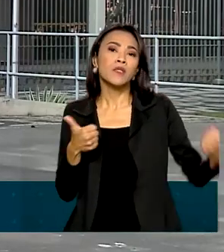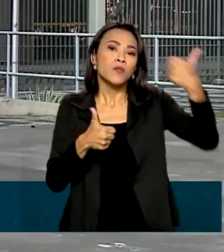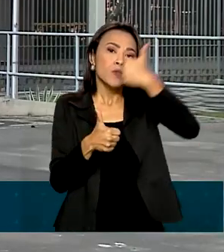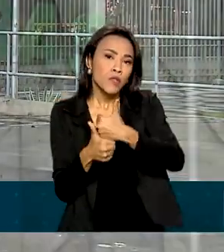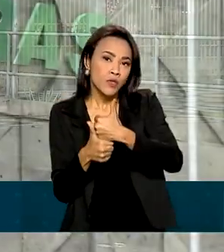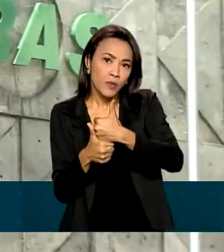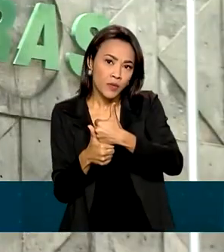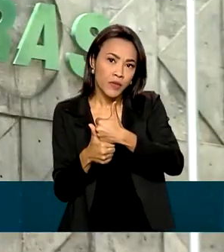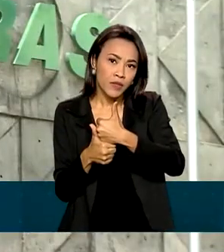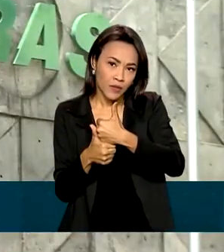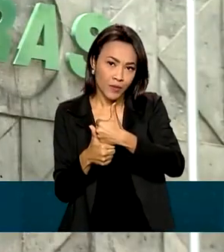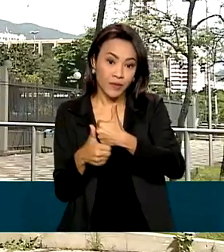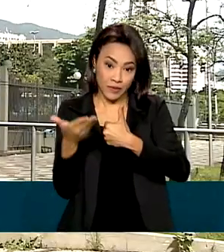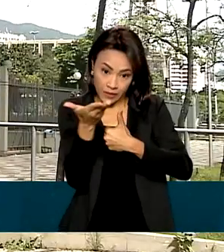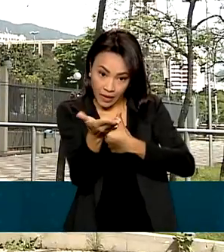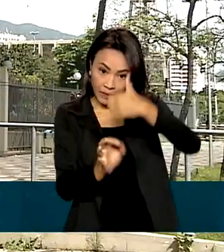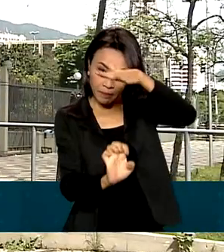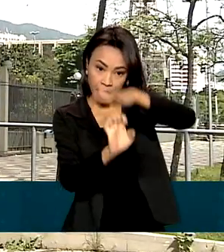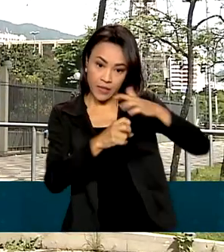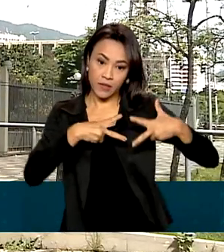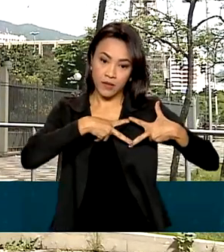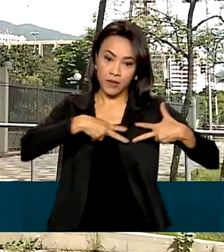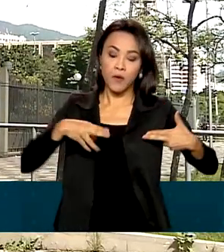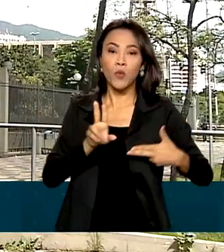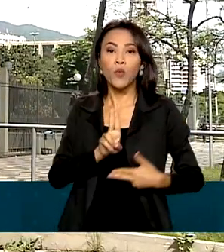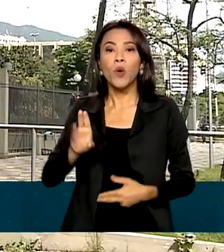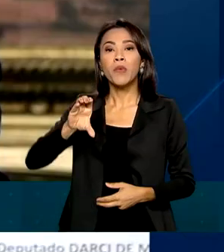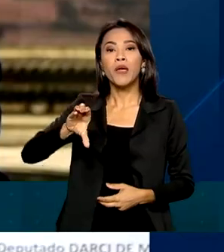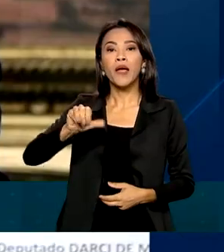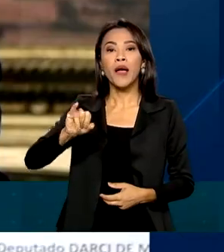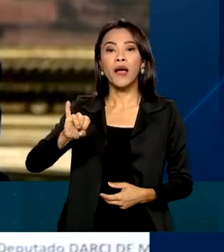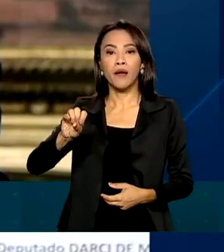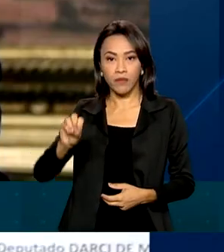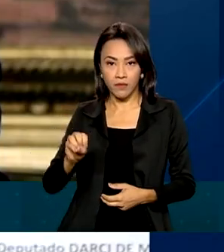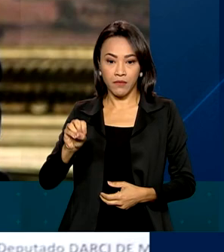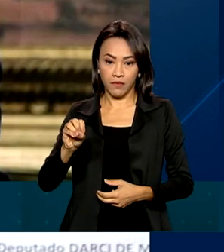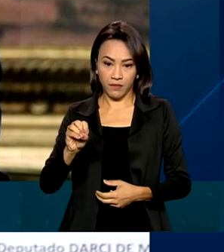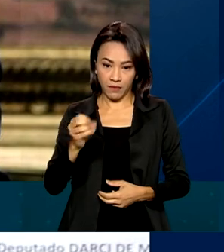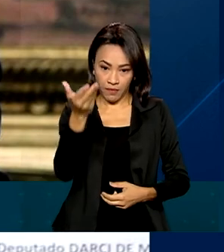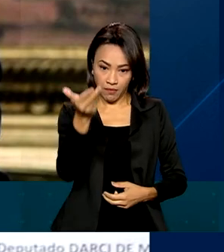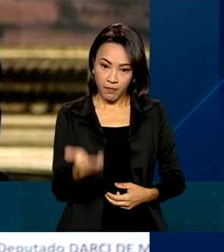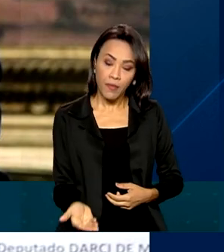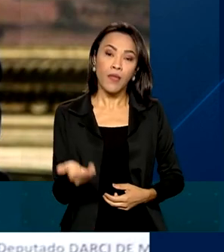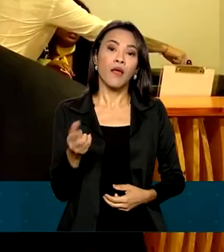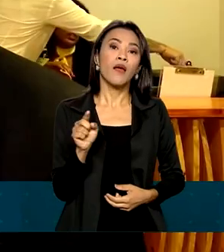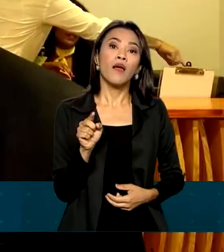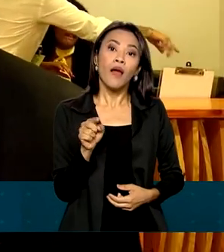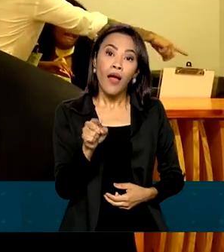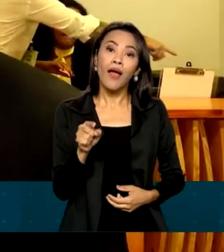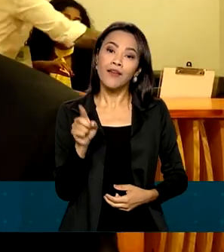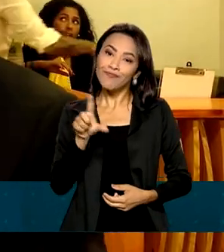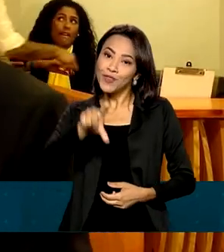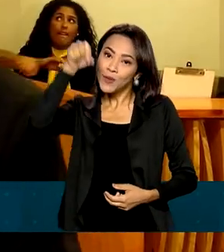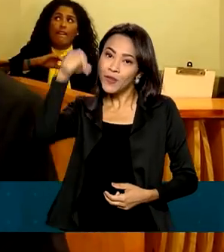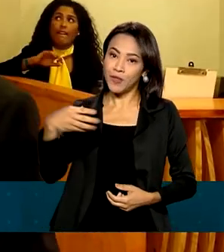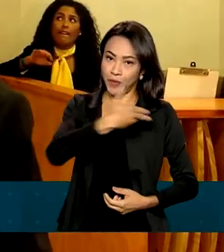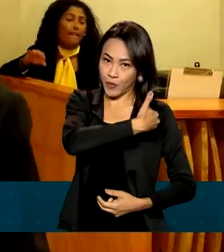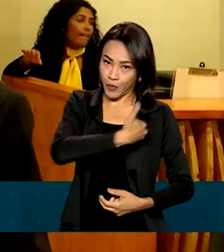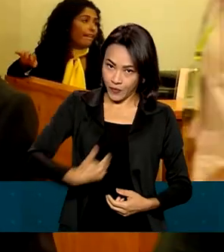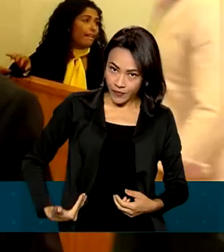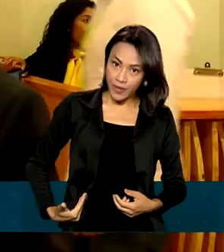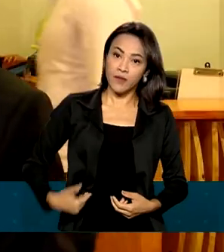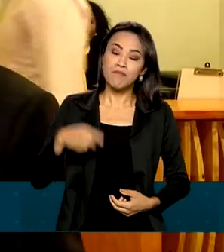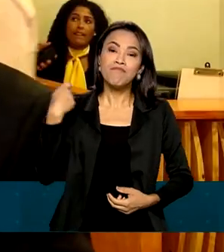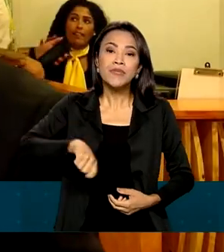da Petrobras por Caio Mário Paes de Andrade. Para o indicado pelo governo assumir oficialmente,